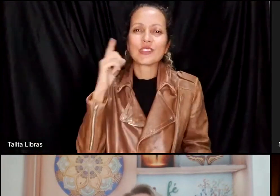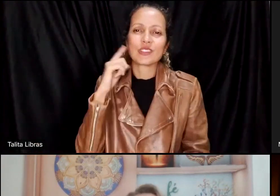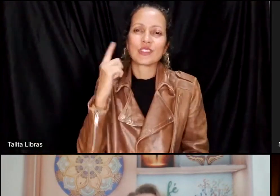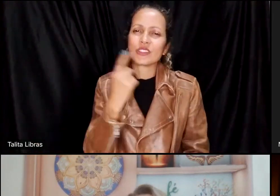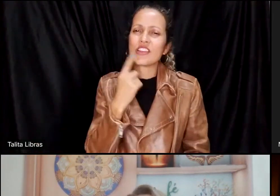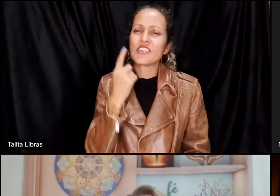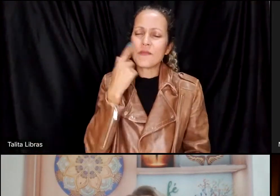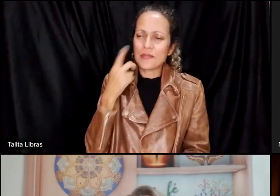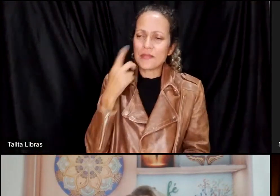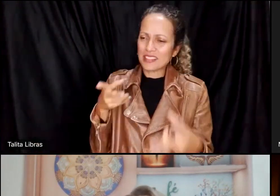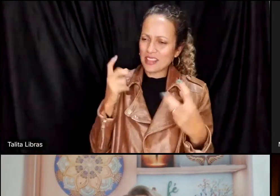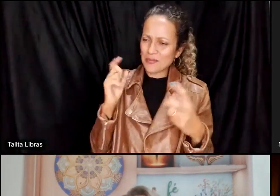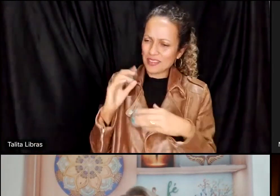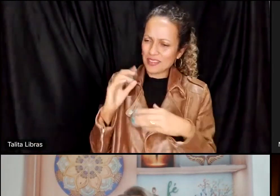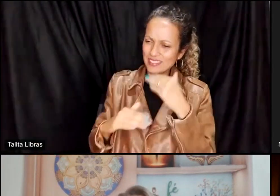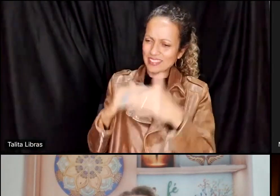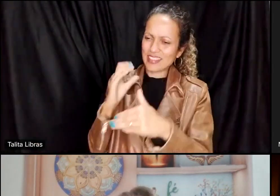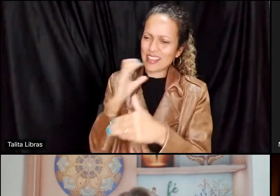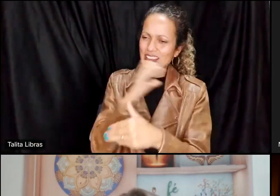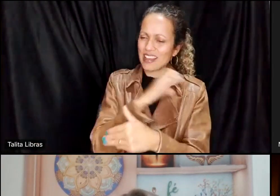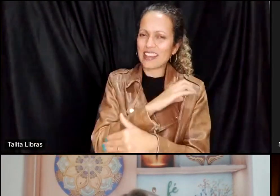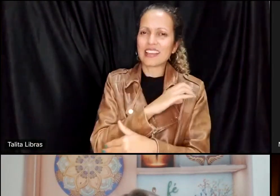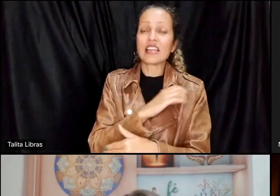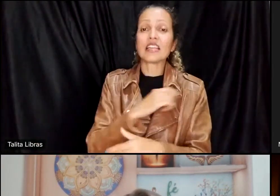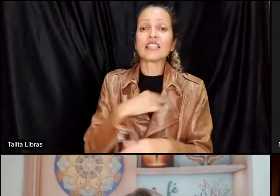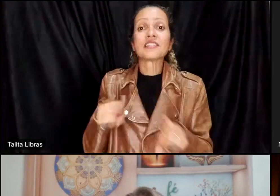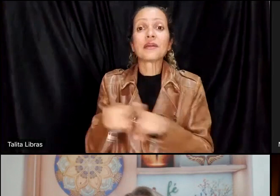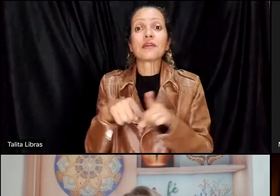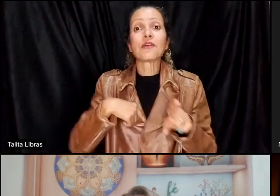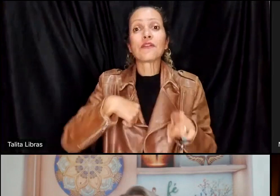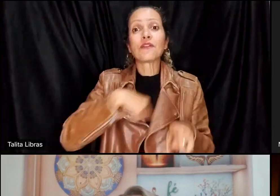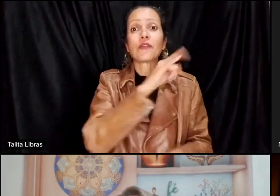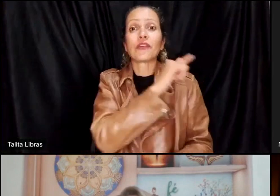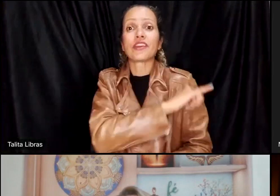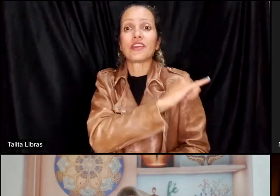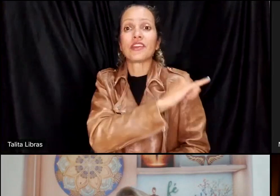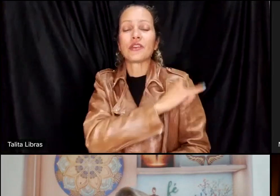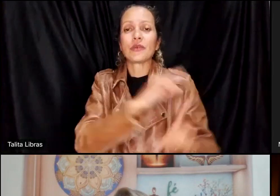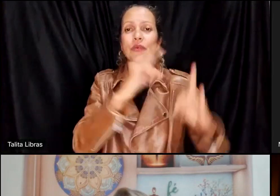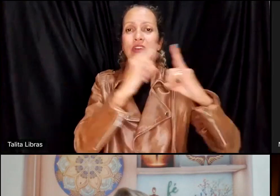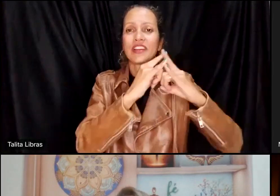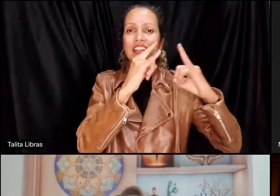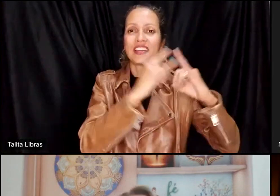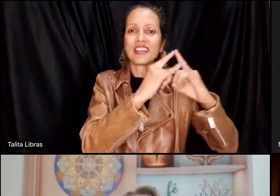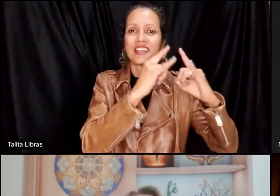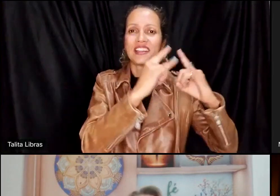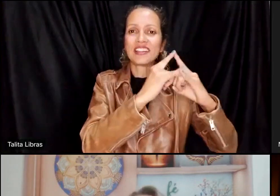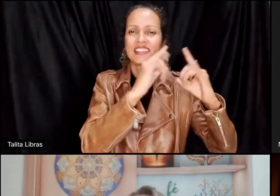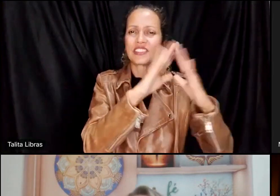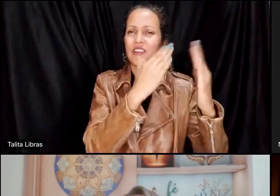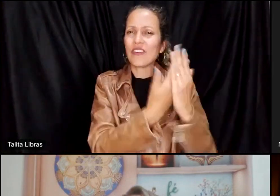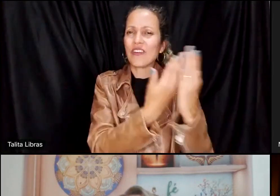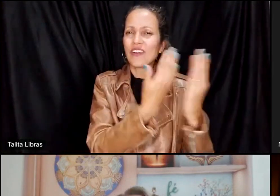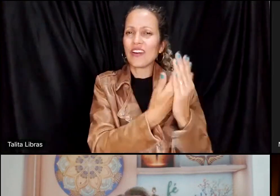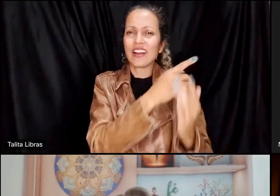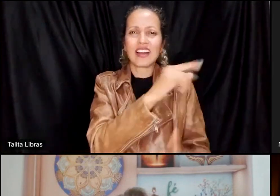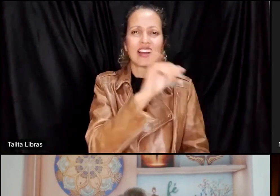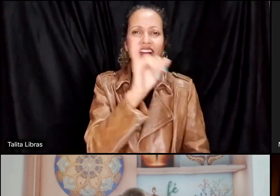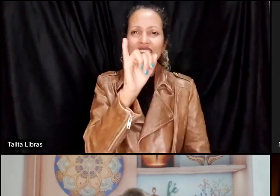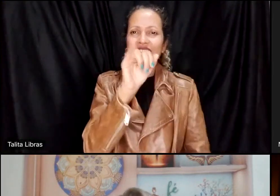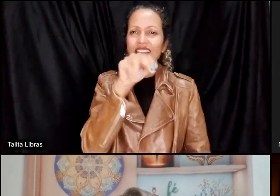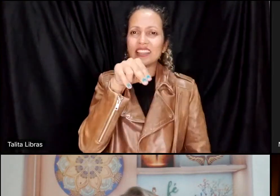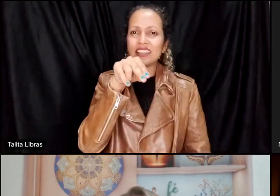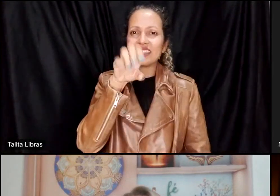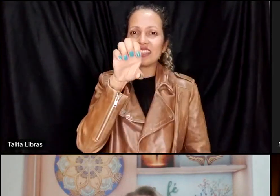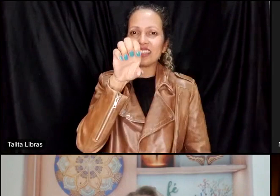Eu fui conhecer o INES no Rio de Janeiro, né? Que é o Instituto Nacional de Educação de Surdo. Gente, que incrível!